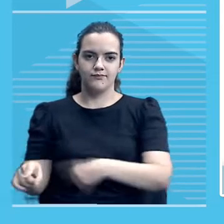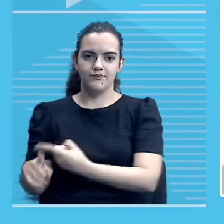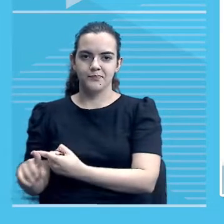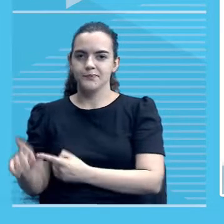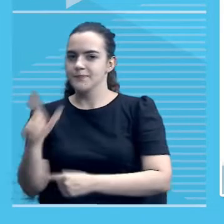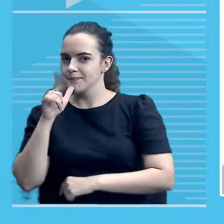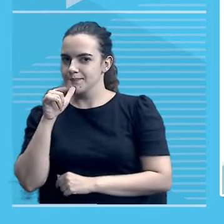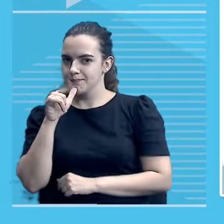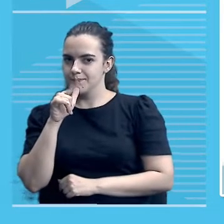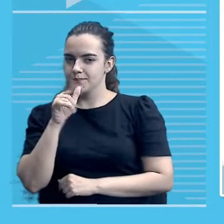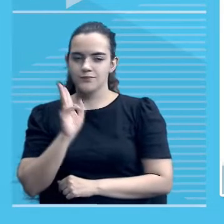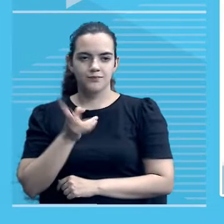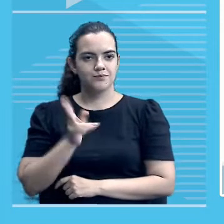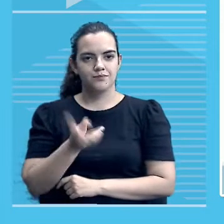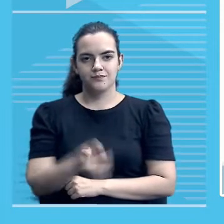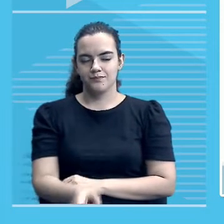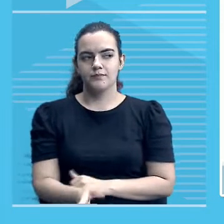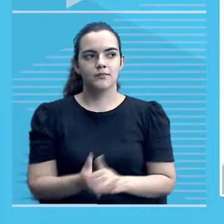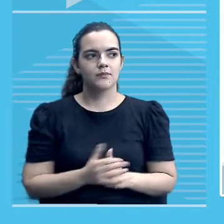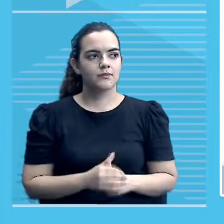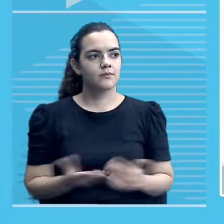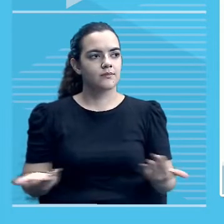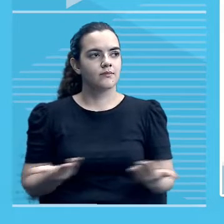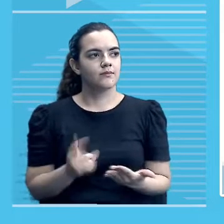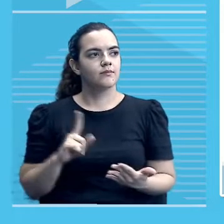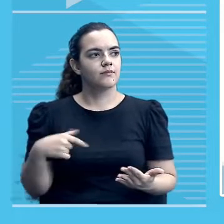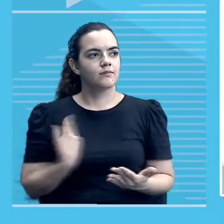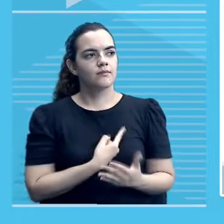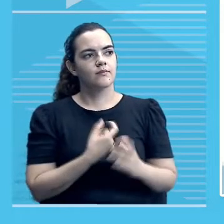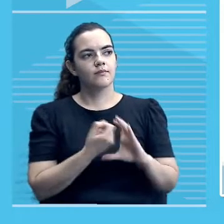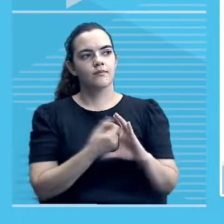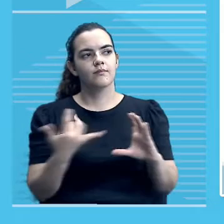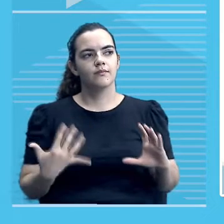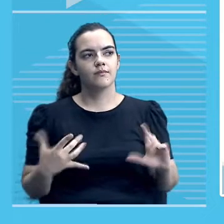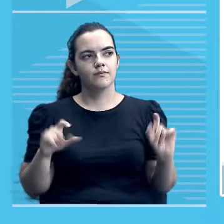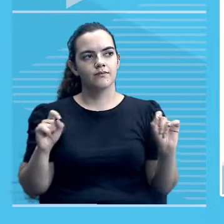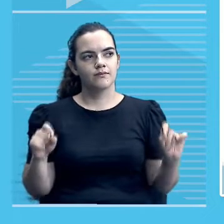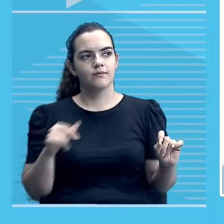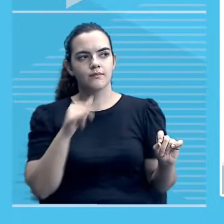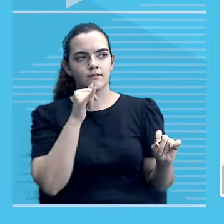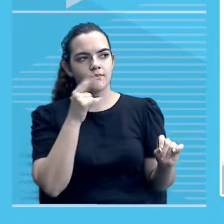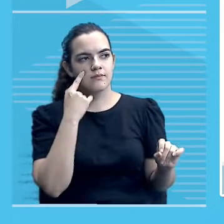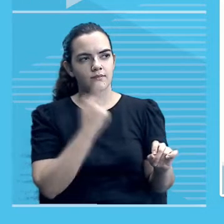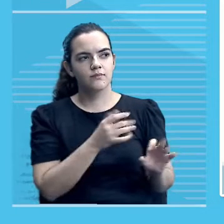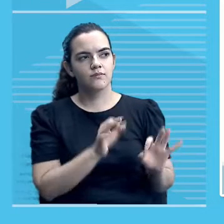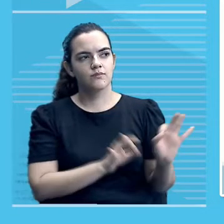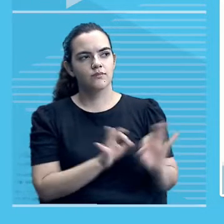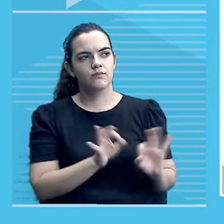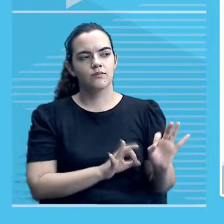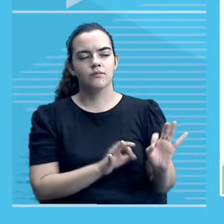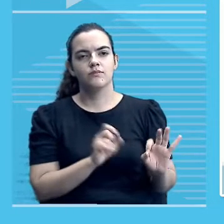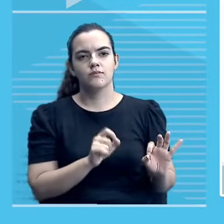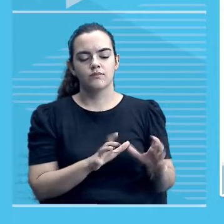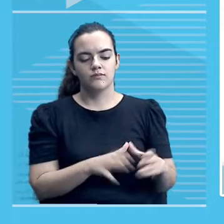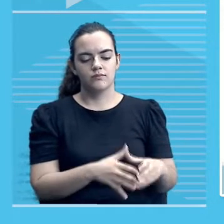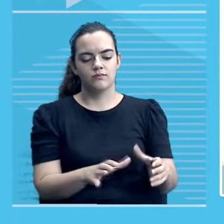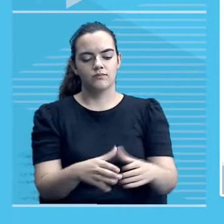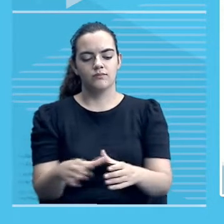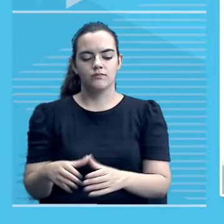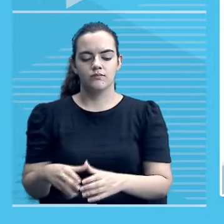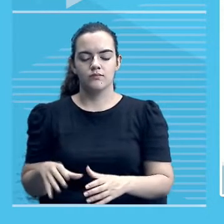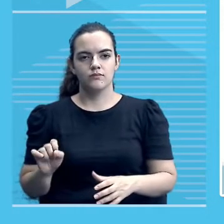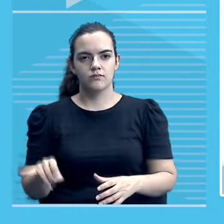Aqui nós vamos ter a classificação. Ó. O que é um sal normal neutro? é quando ele é proveniente, pessoal,